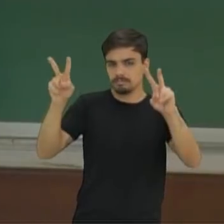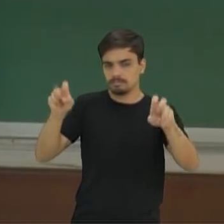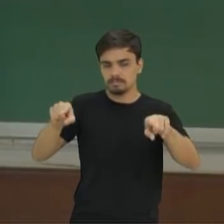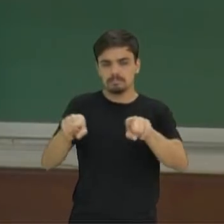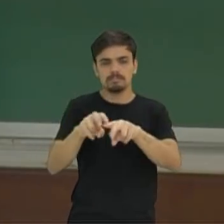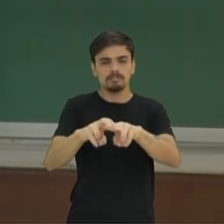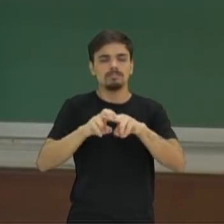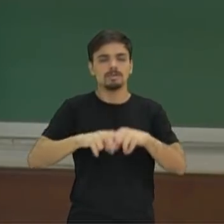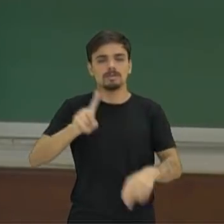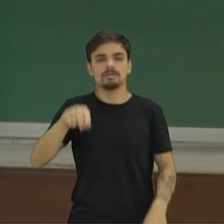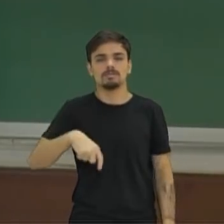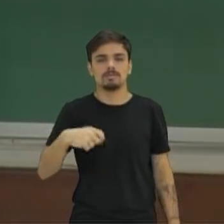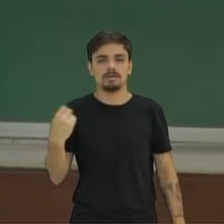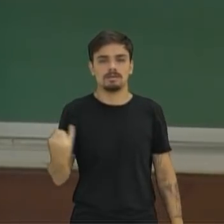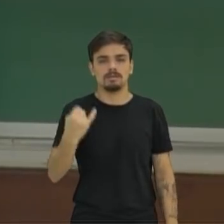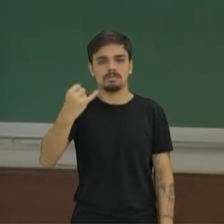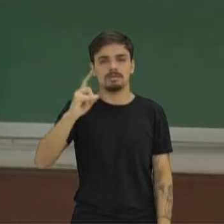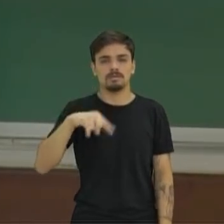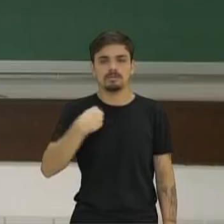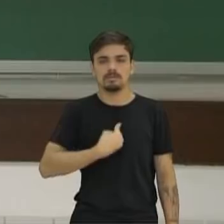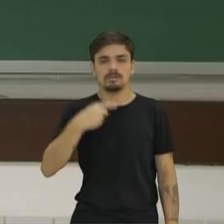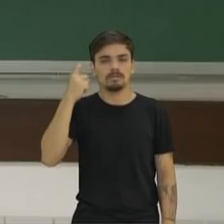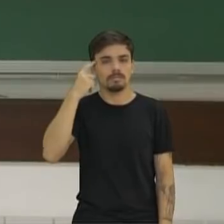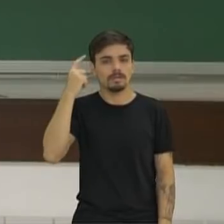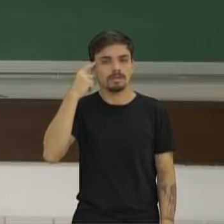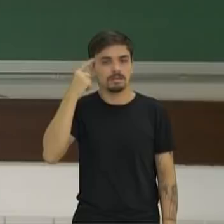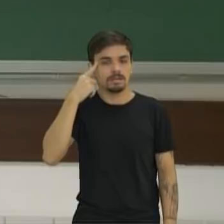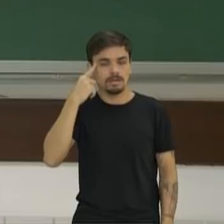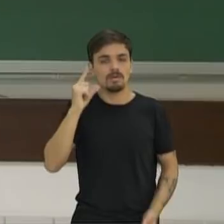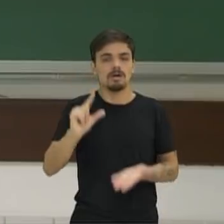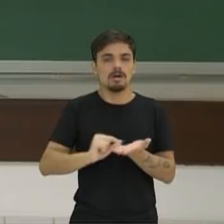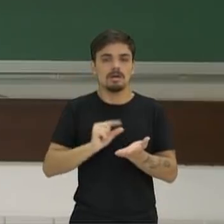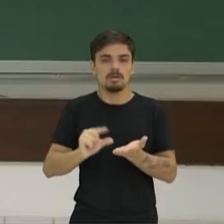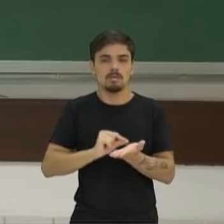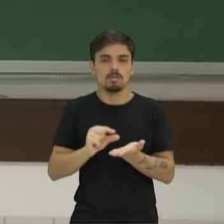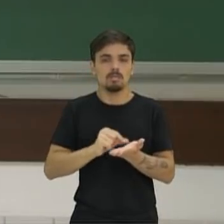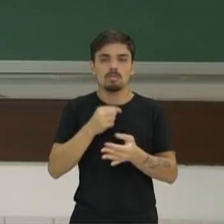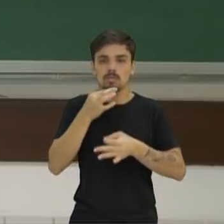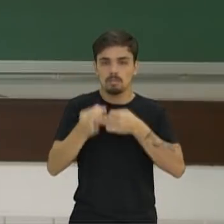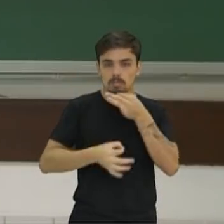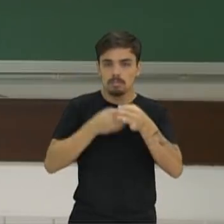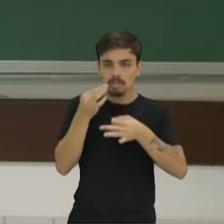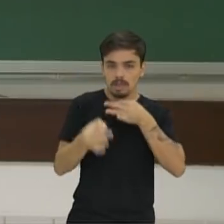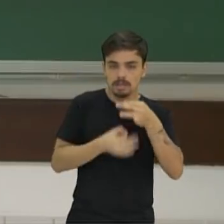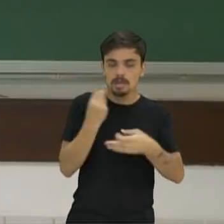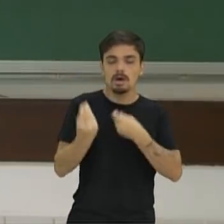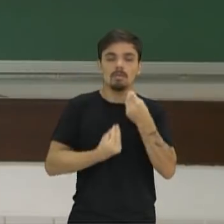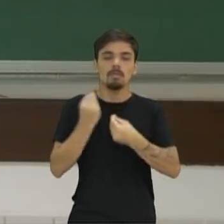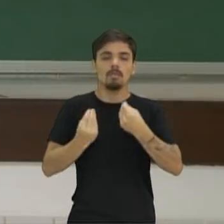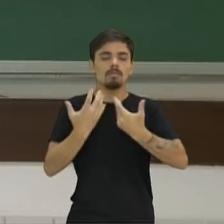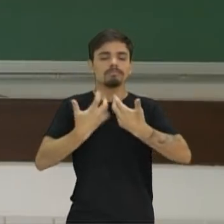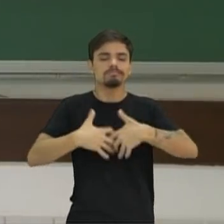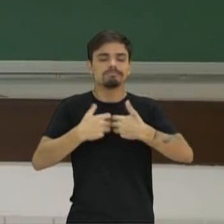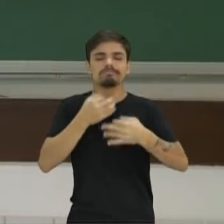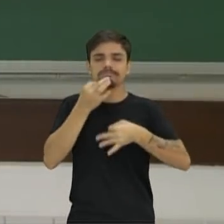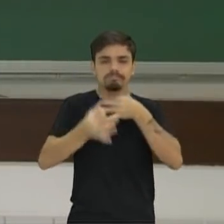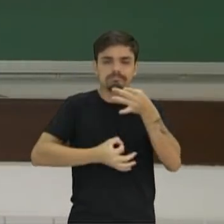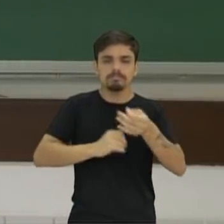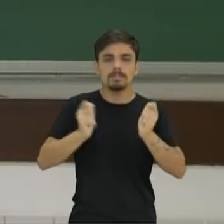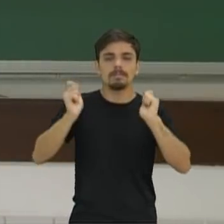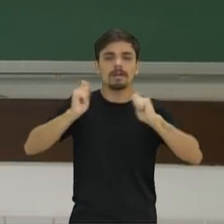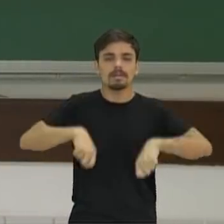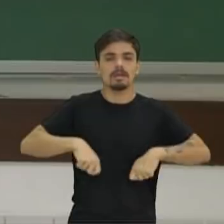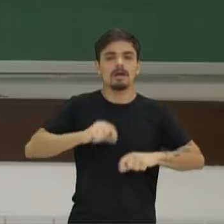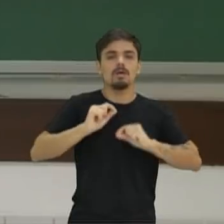é extremamente importante pensarmos na argumentação. De que forma que nós vamos argumentar? Para quê? Para validar